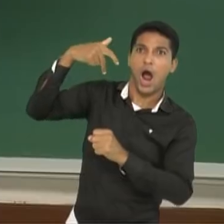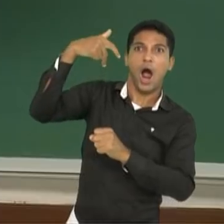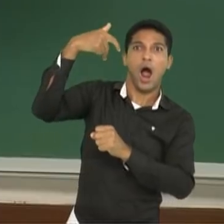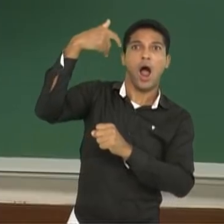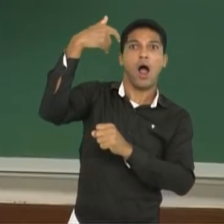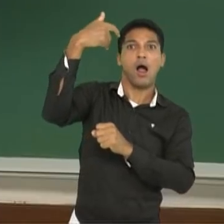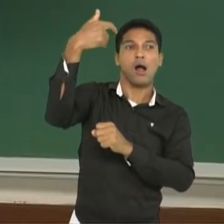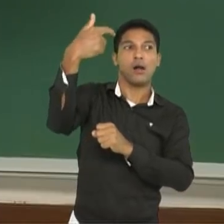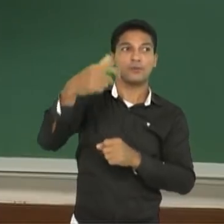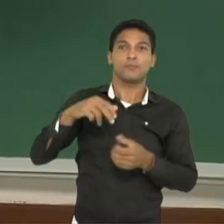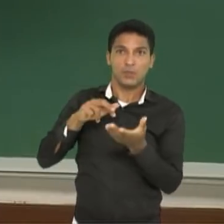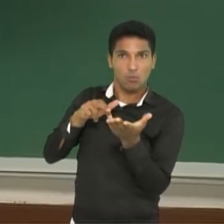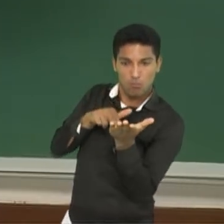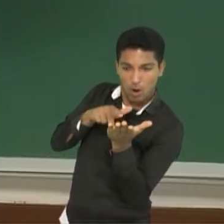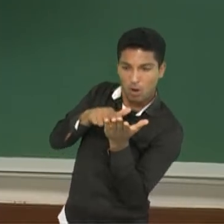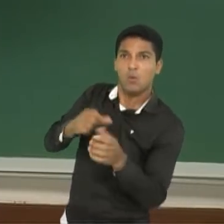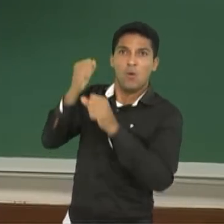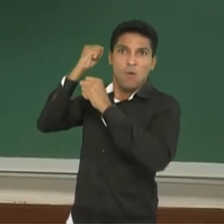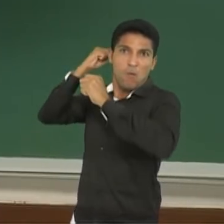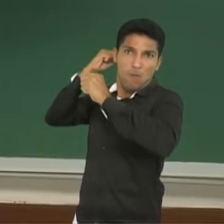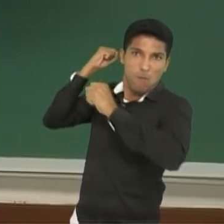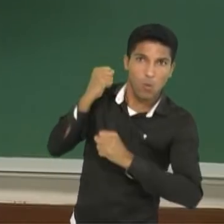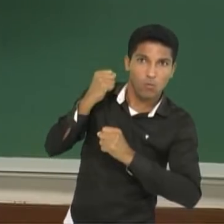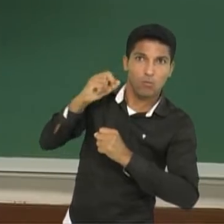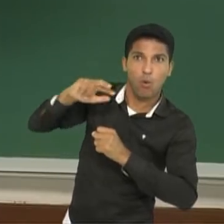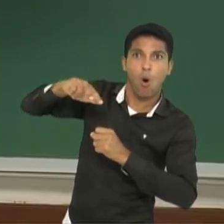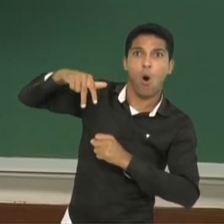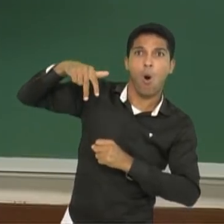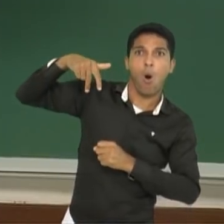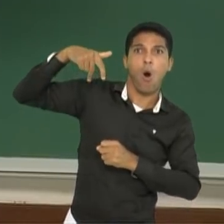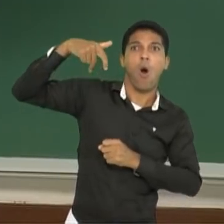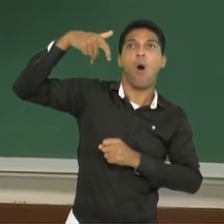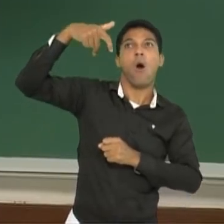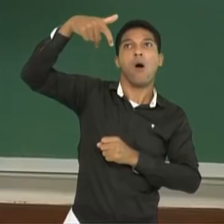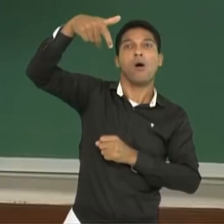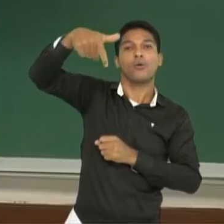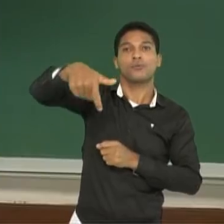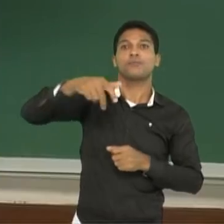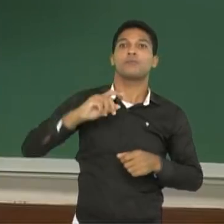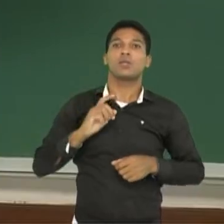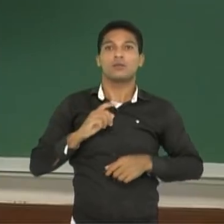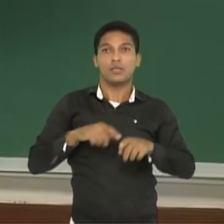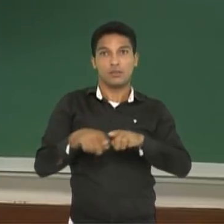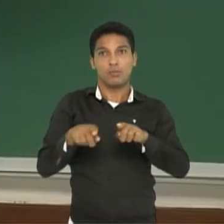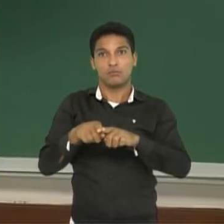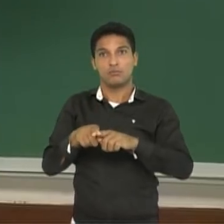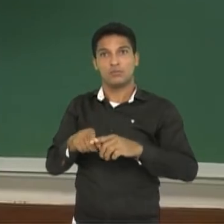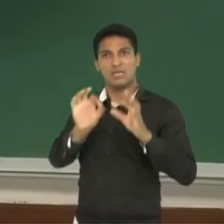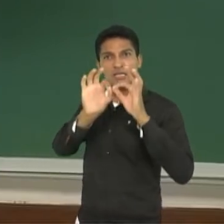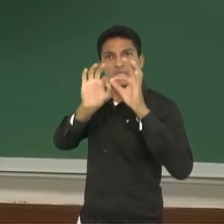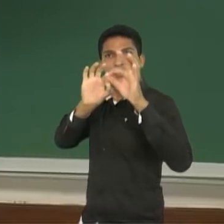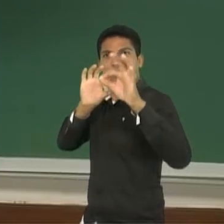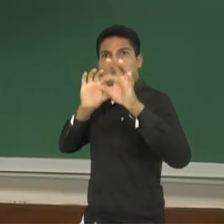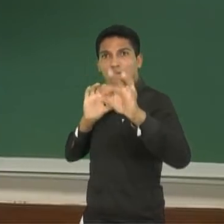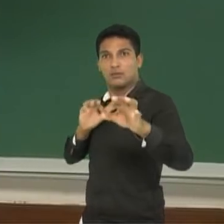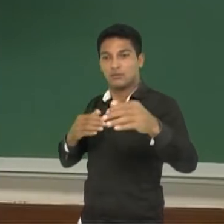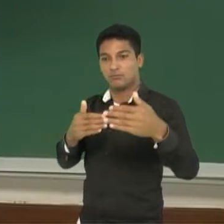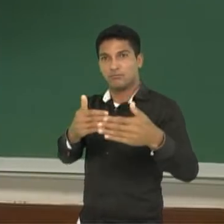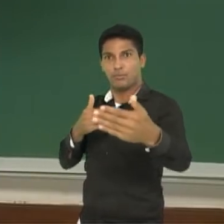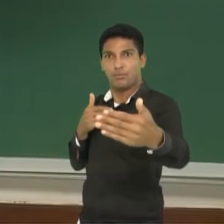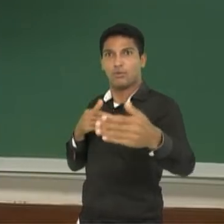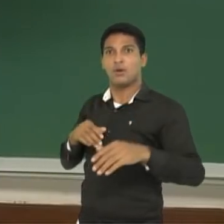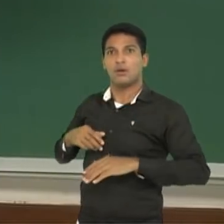seu impulso, né, para aumentar a altura do voo. Daí nós temos ainda o salto em distância e o salto triplo.